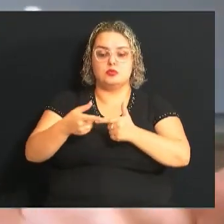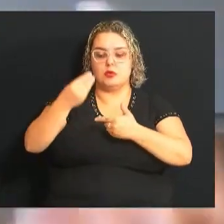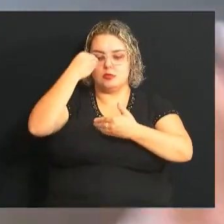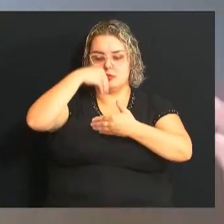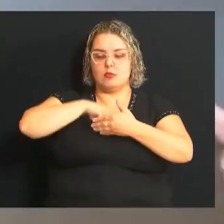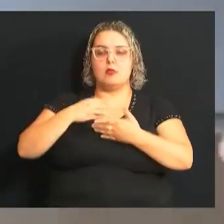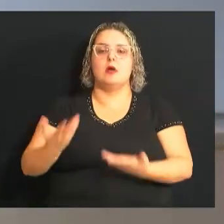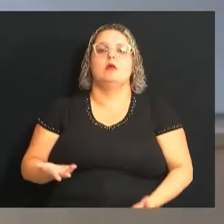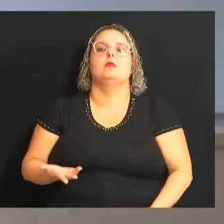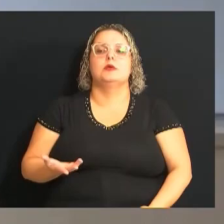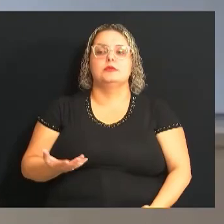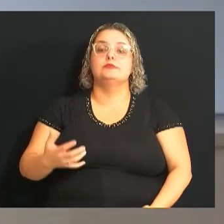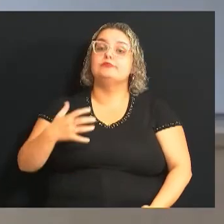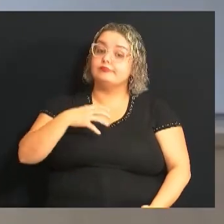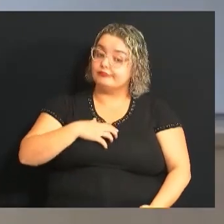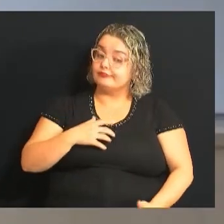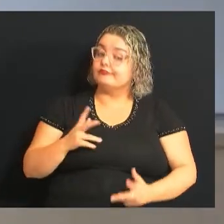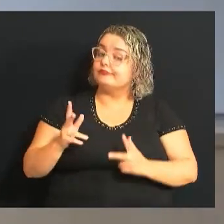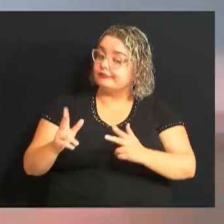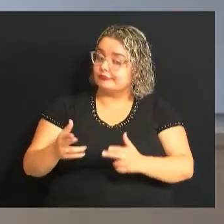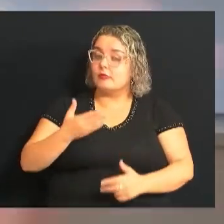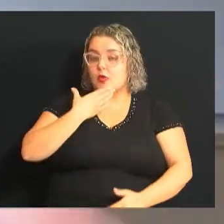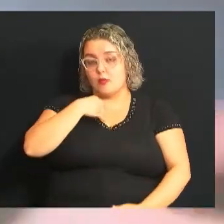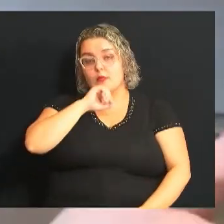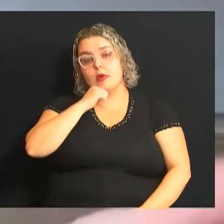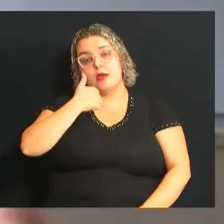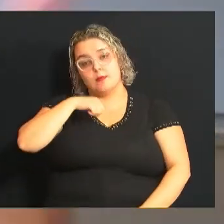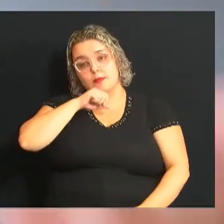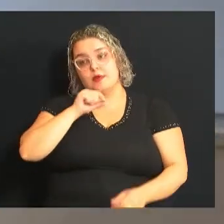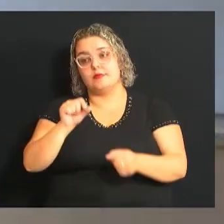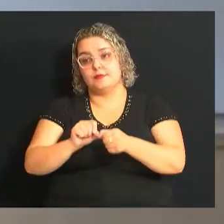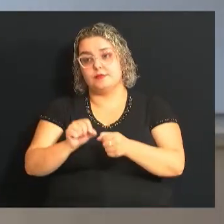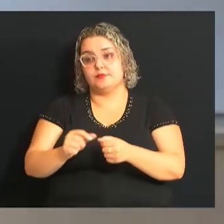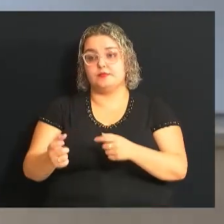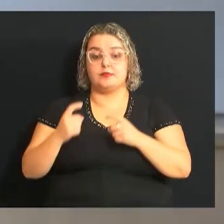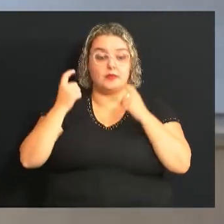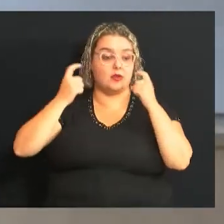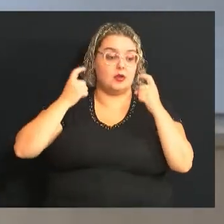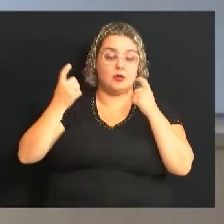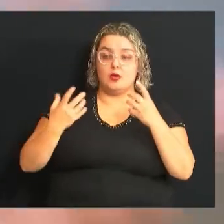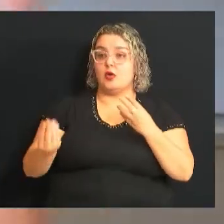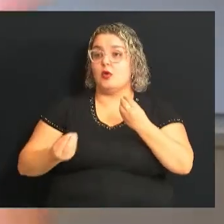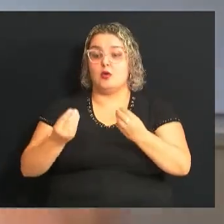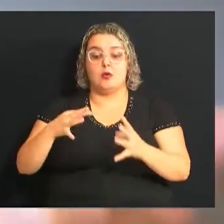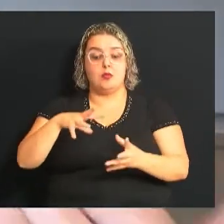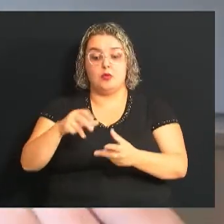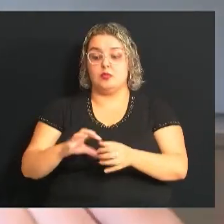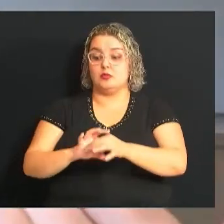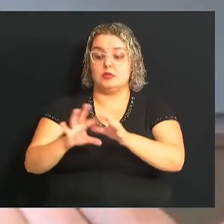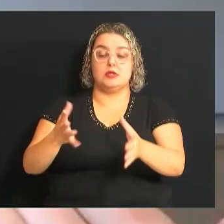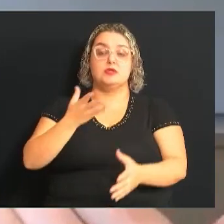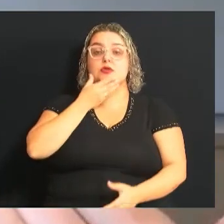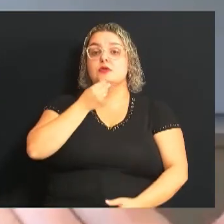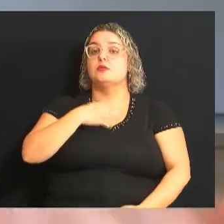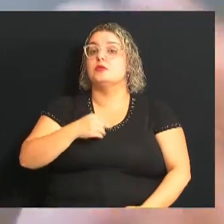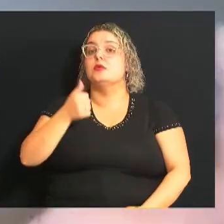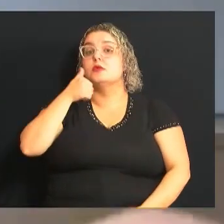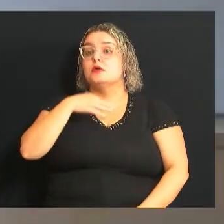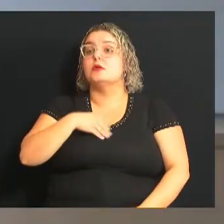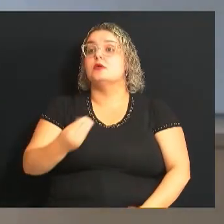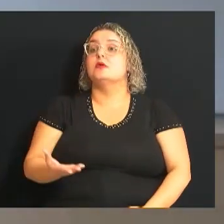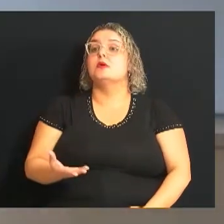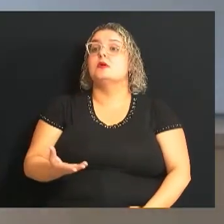maneira, provavelmente, que eles estão vendo os pais fazendo, né? A gente se preocupa tanto em que mundo vamos deixar para os filhos e que filhos que a gente vai deixar para o